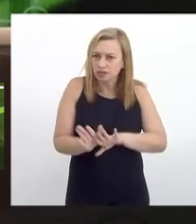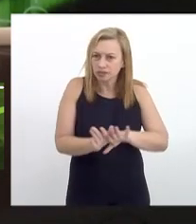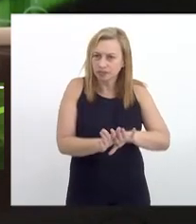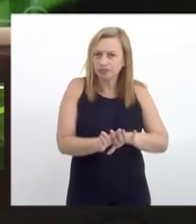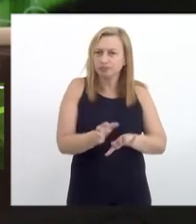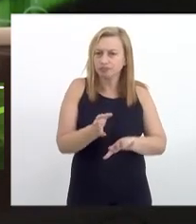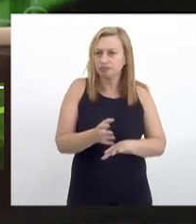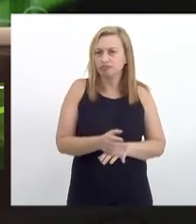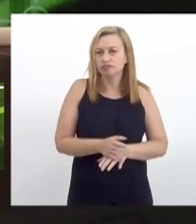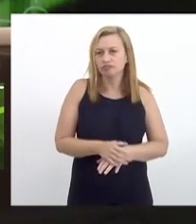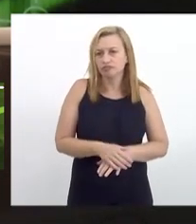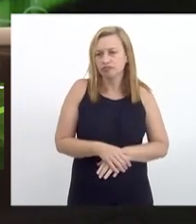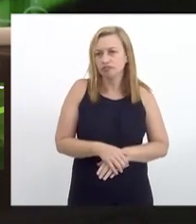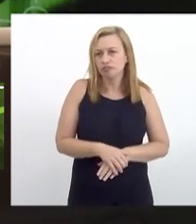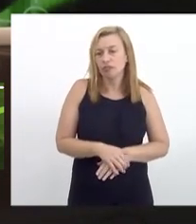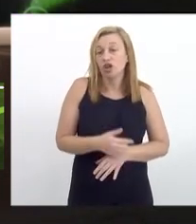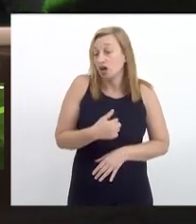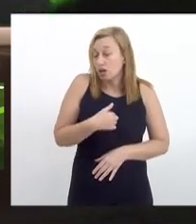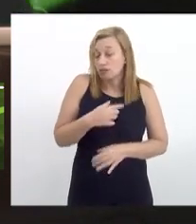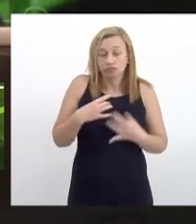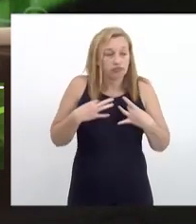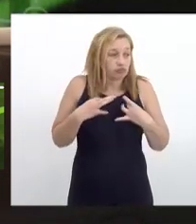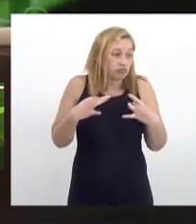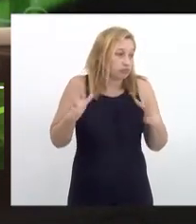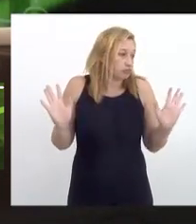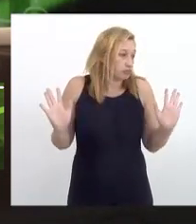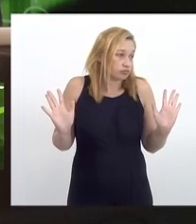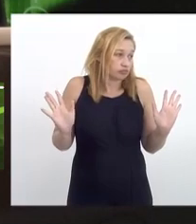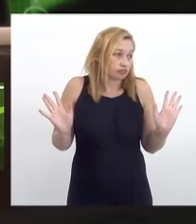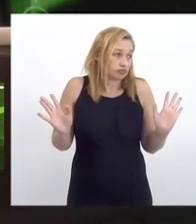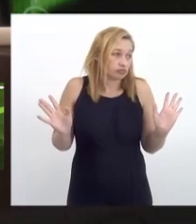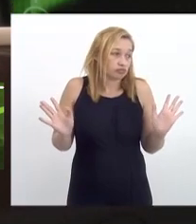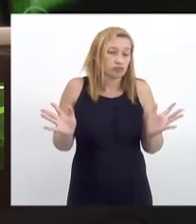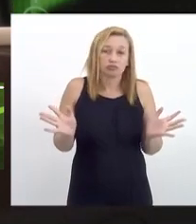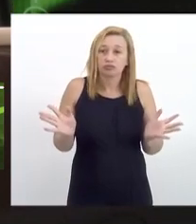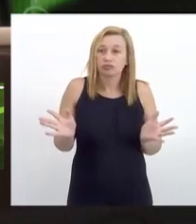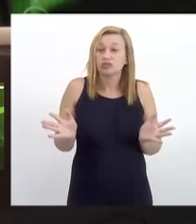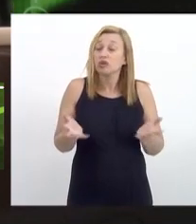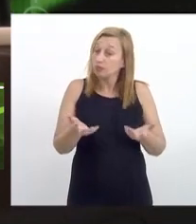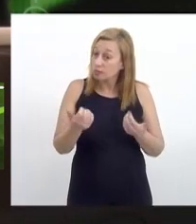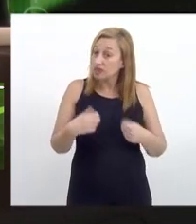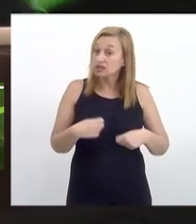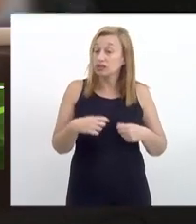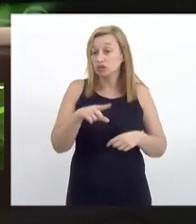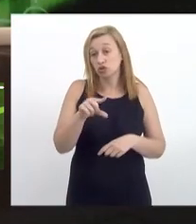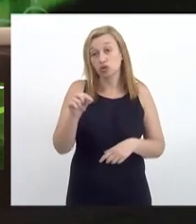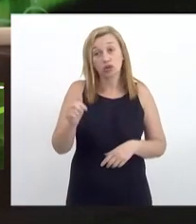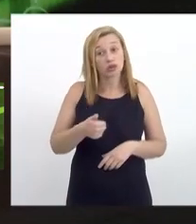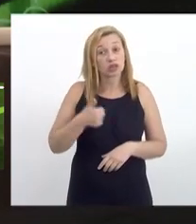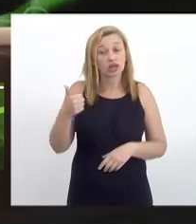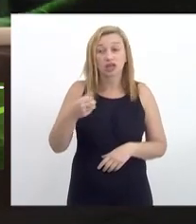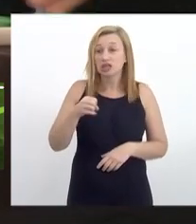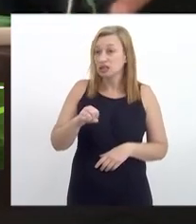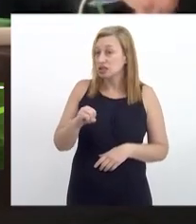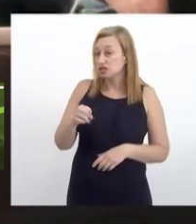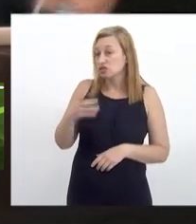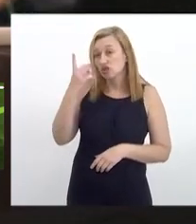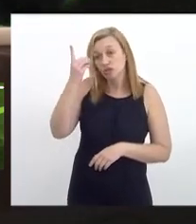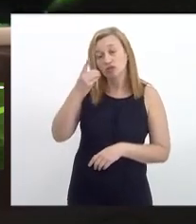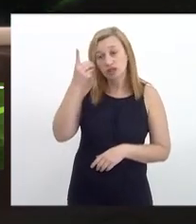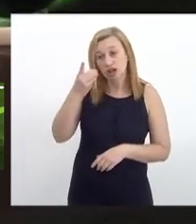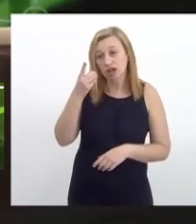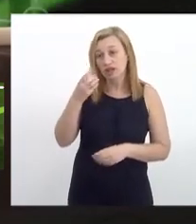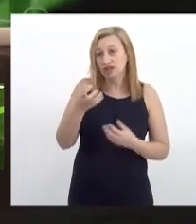enfrentar isso eu estou aqui à disposição não é um cavalo de batalha mas precisa definir se a maioria dos parlamentares